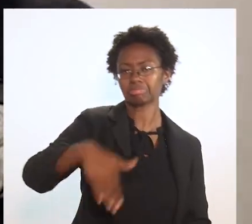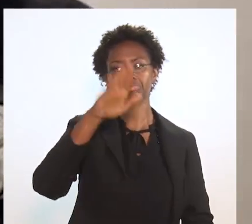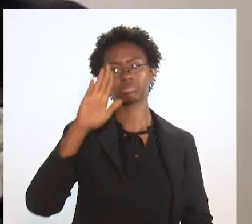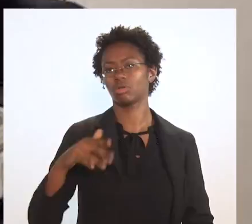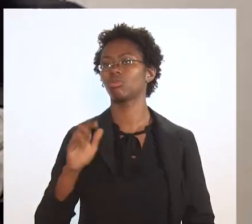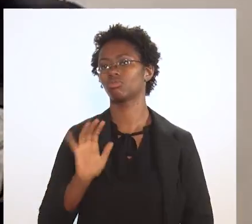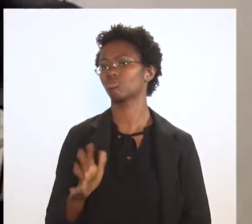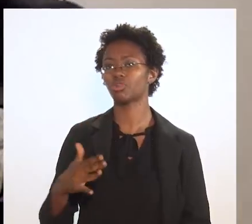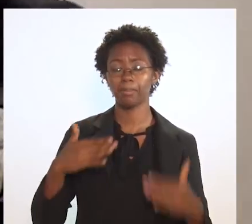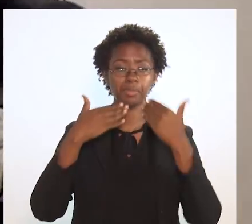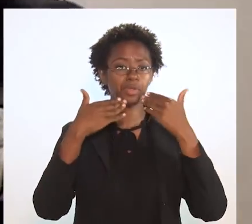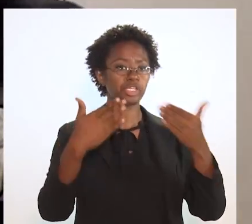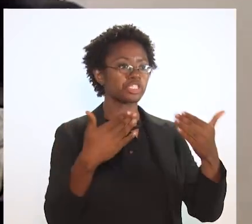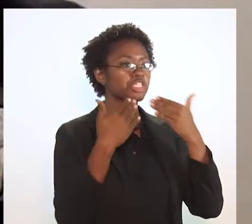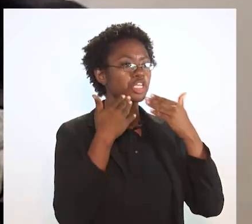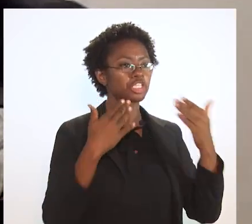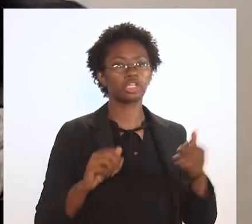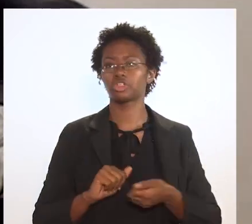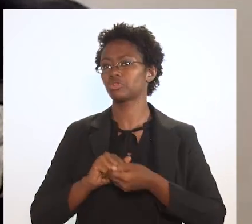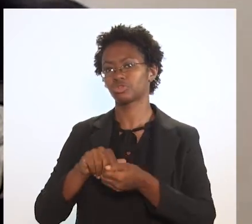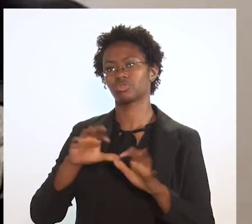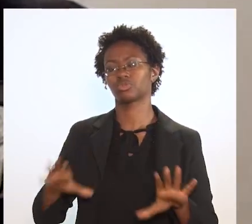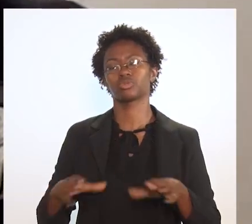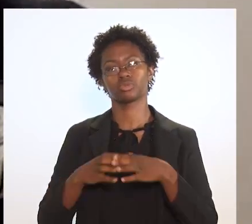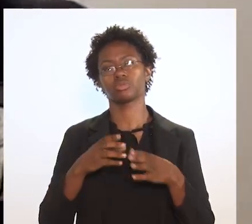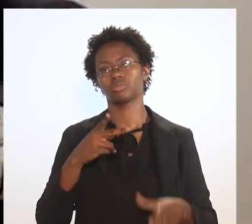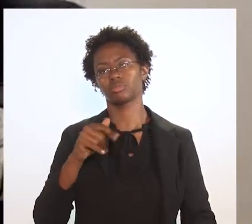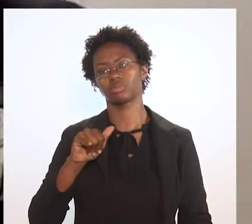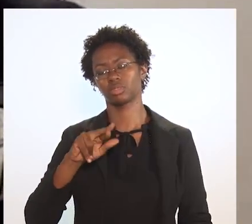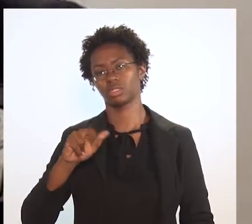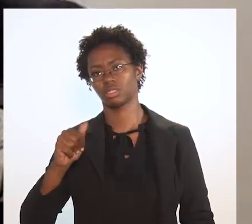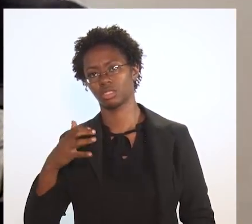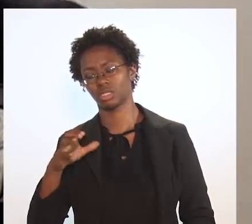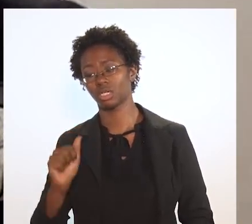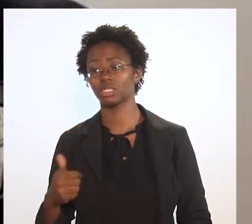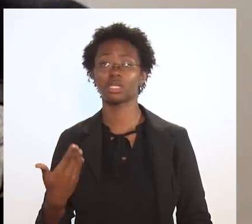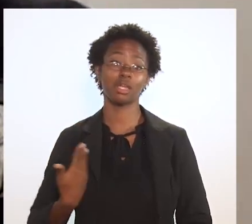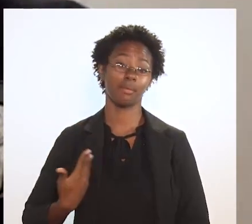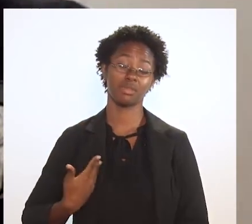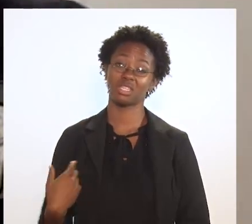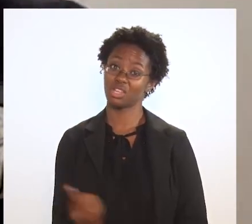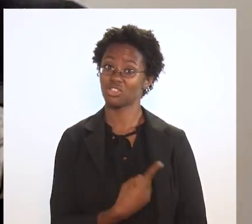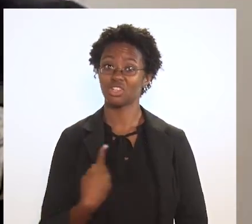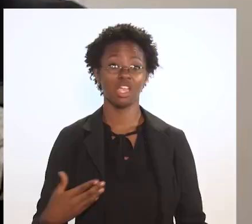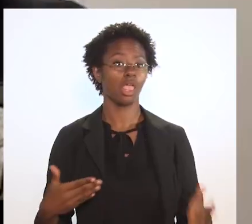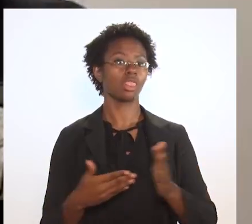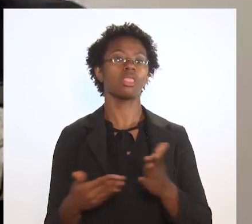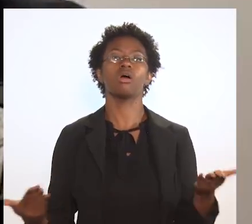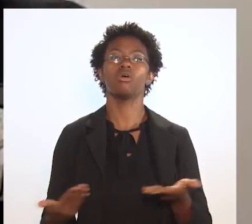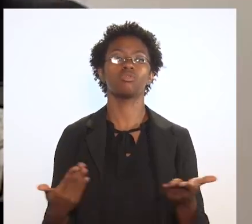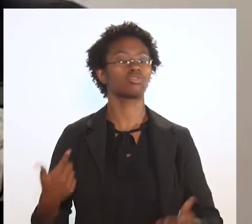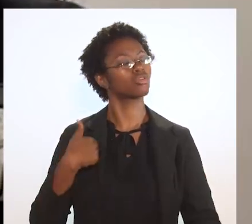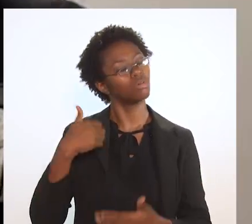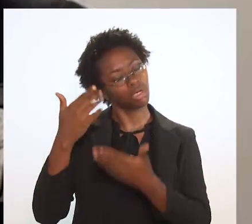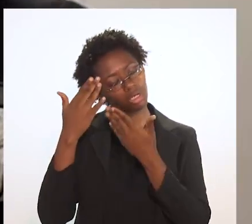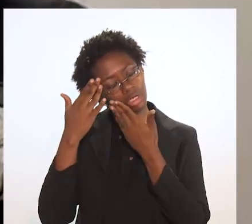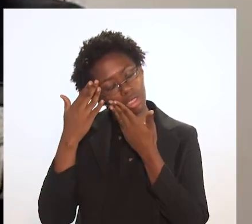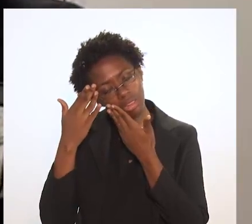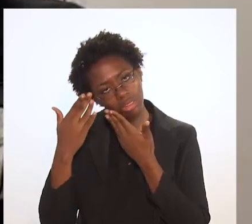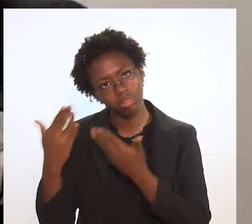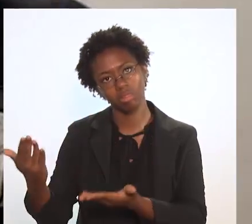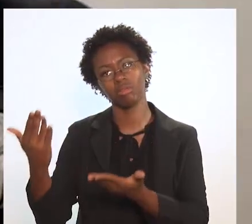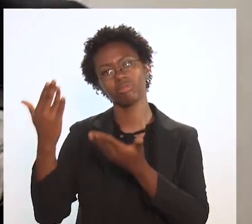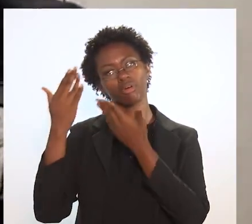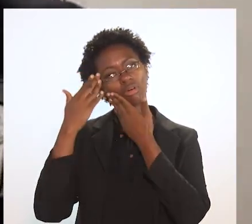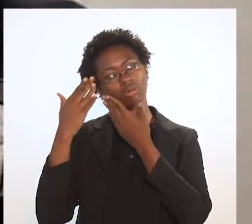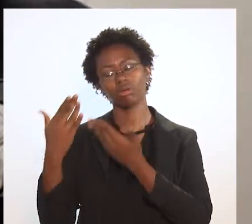naquela semana, já no final de semana, já fiz show com o grupo Pirraça, e A nossa amizade está aí até hoje. Eu